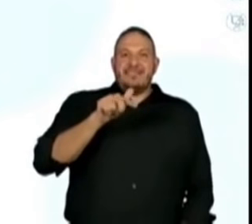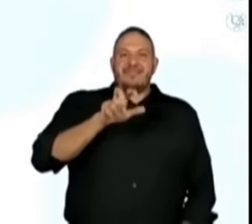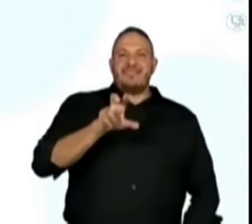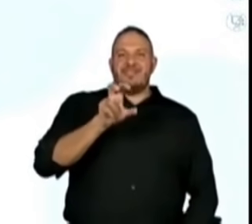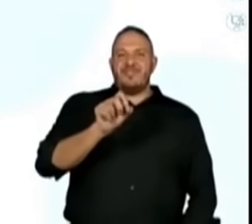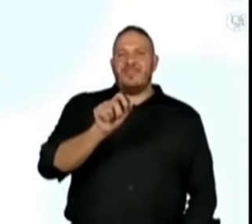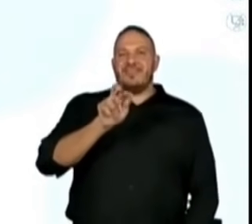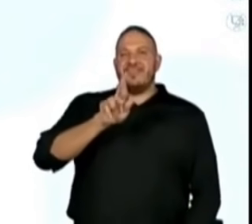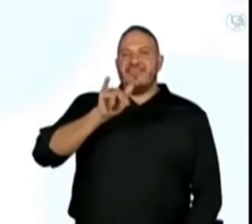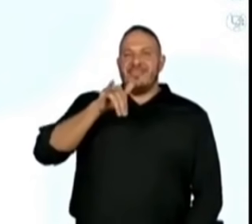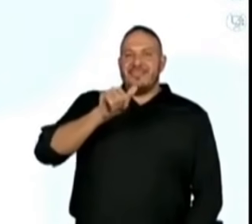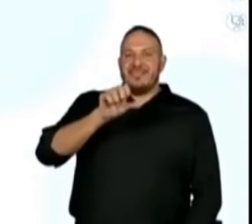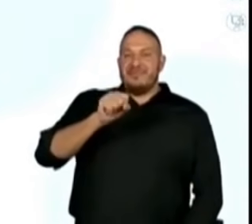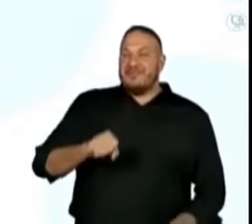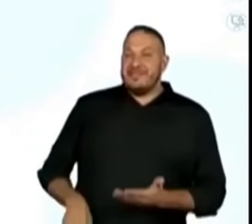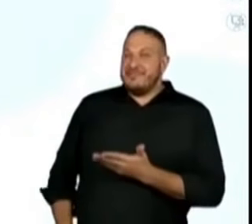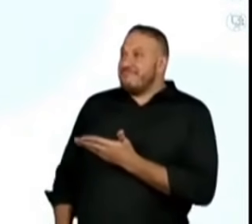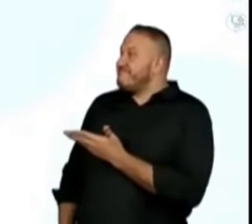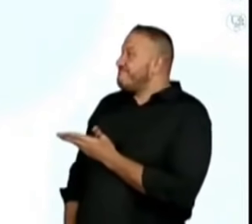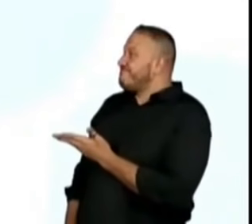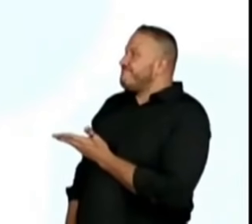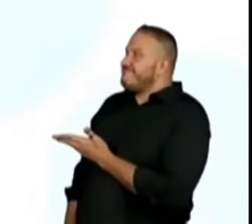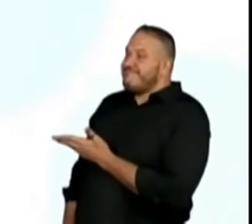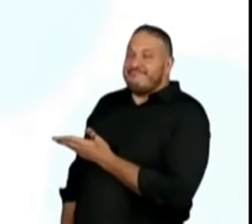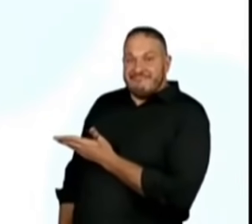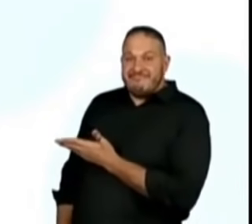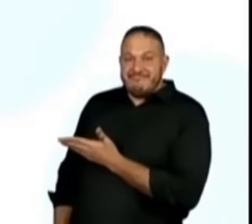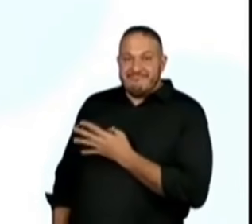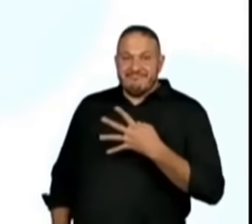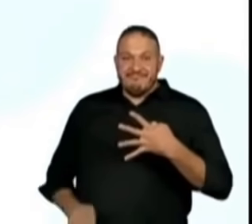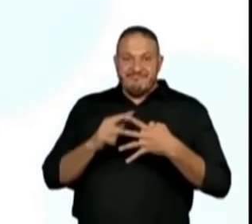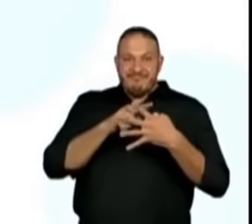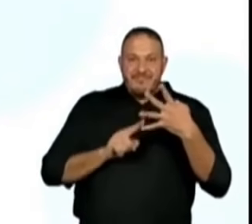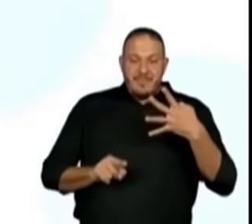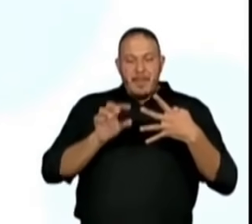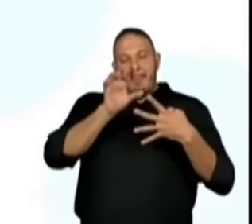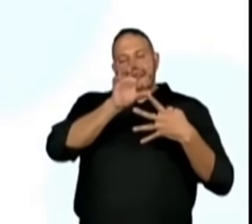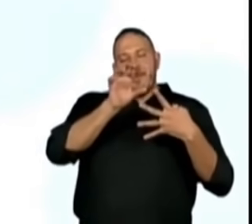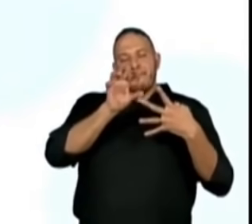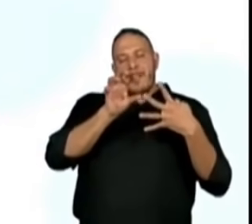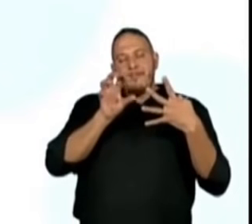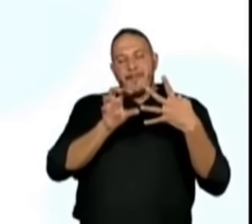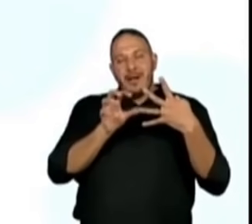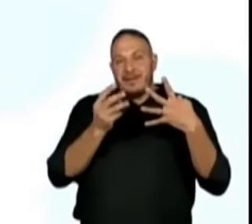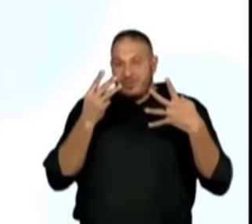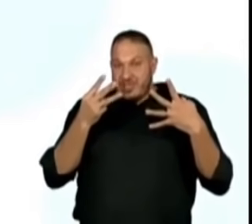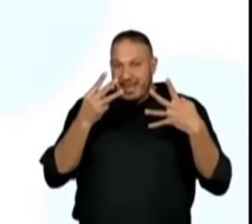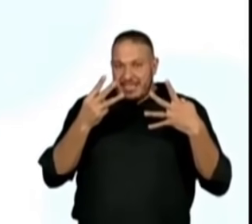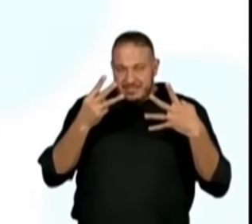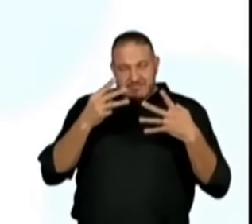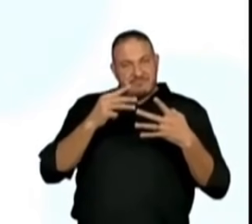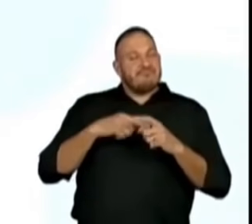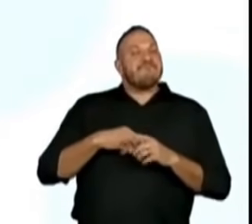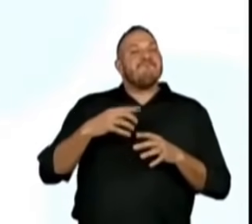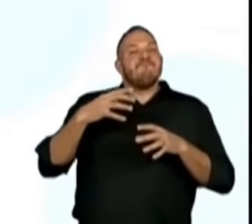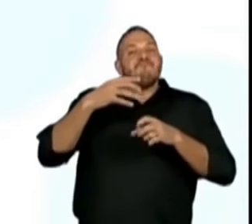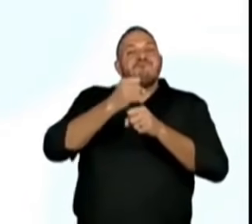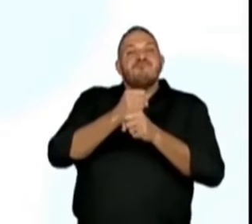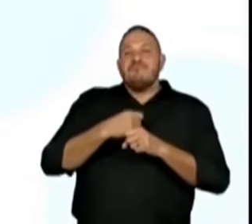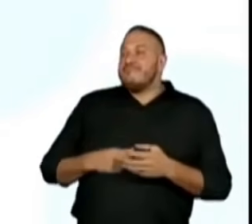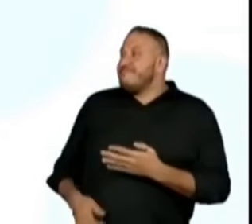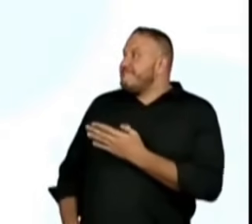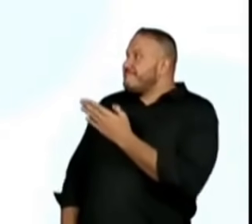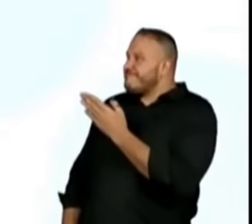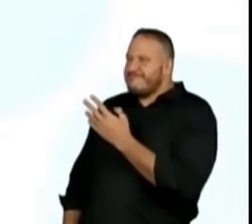3/4 partes de 1 quilo... é igual a 750 gramas, ok? Tá todo mundo conseguindo entender? Eu sei que